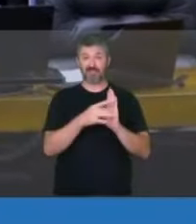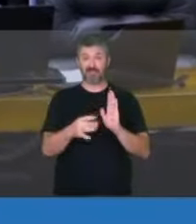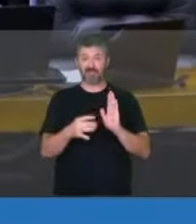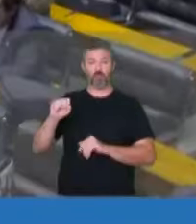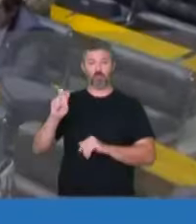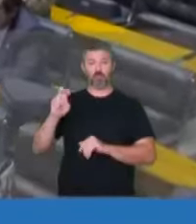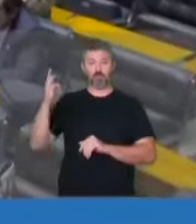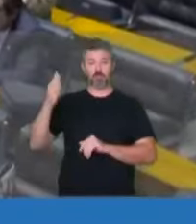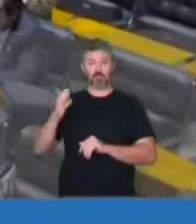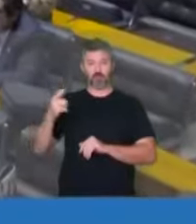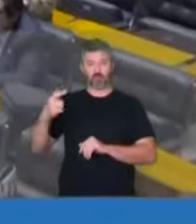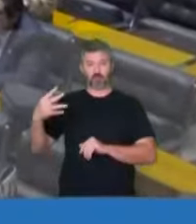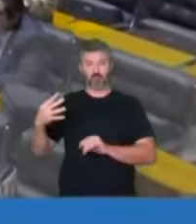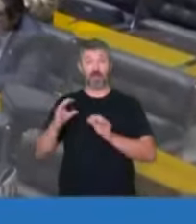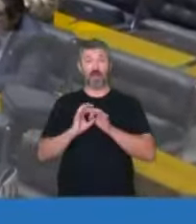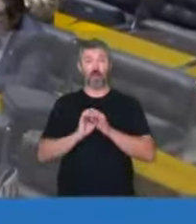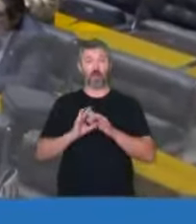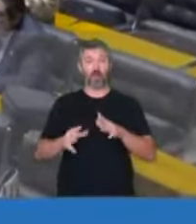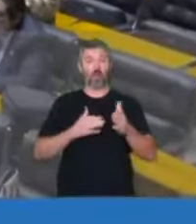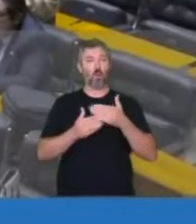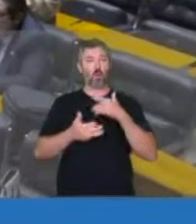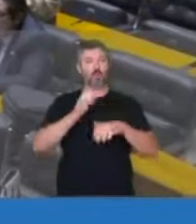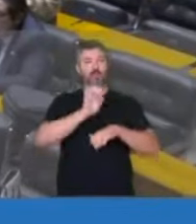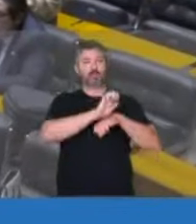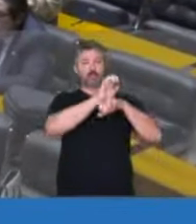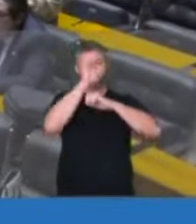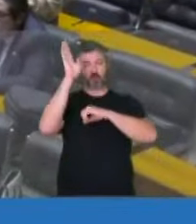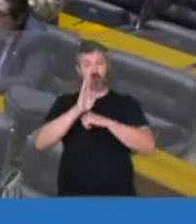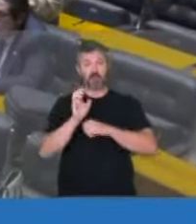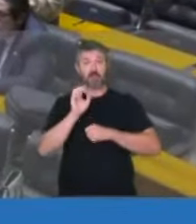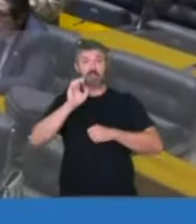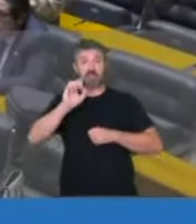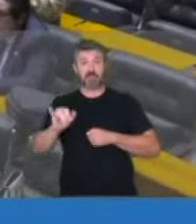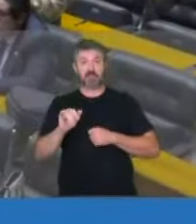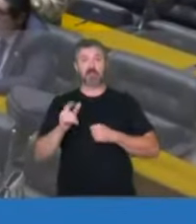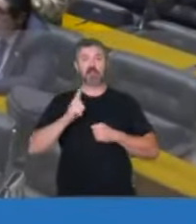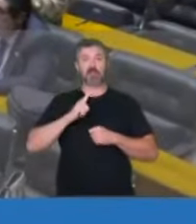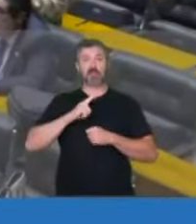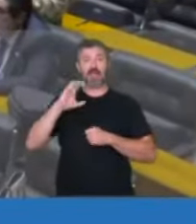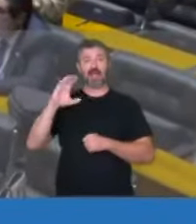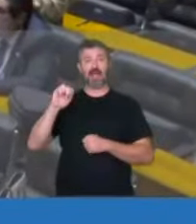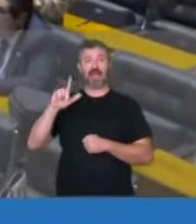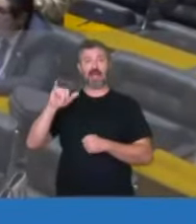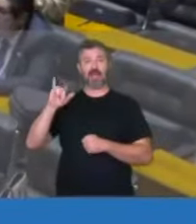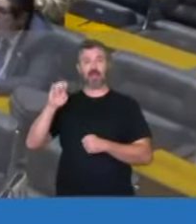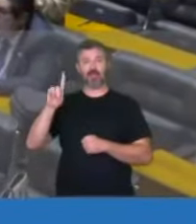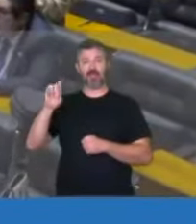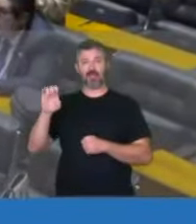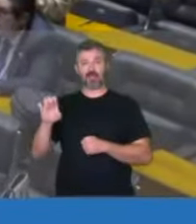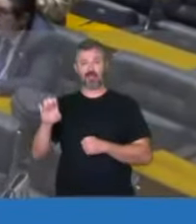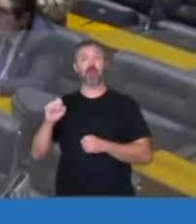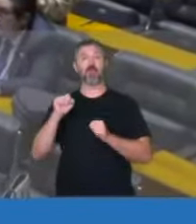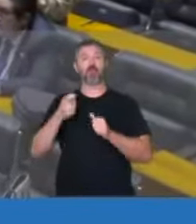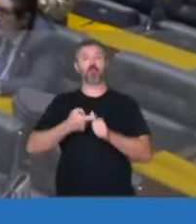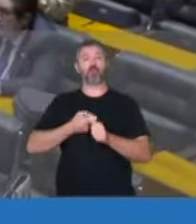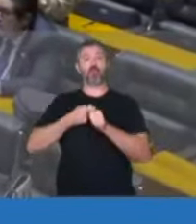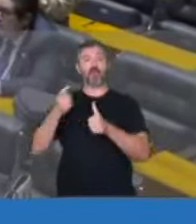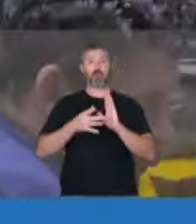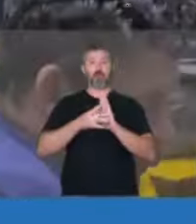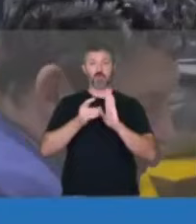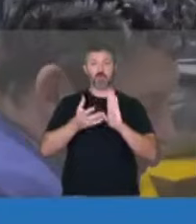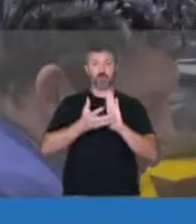jogado no final da conta a princípio não tem acordo para esse tipo de alteração isso foi visto também na câmara dos